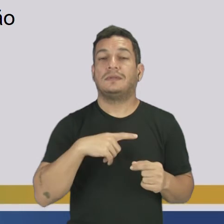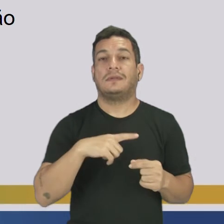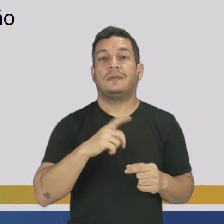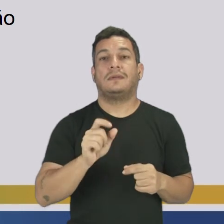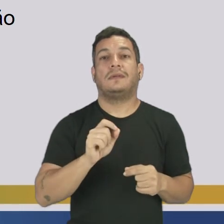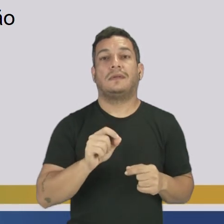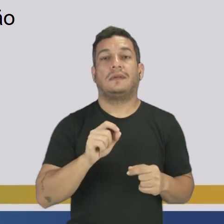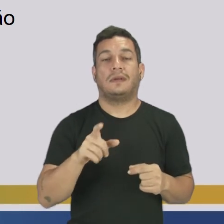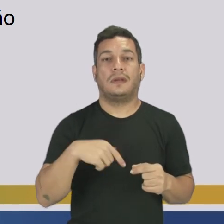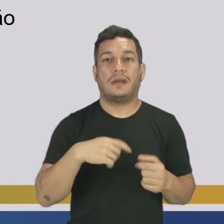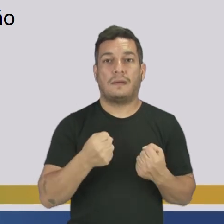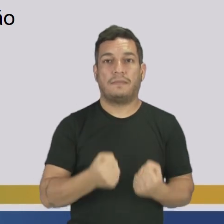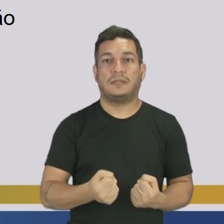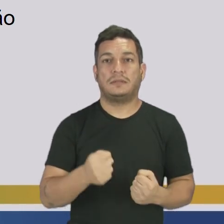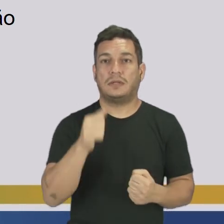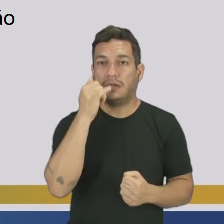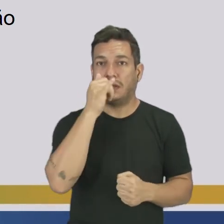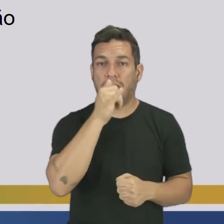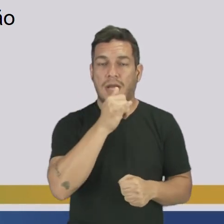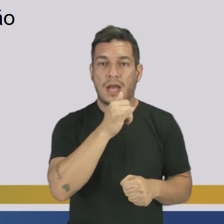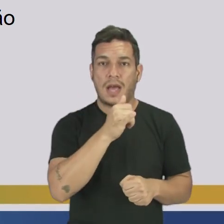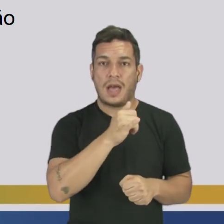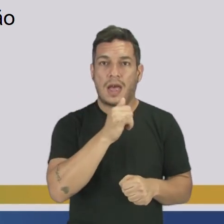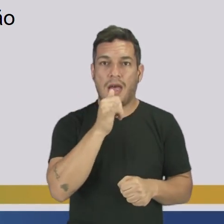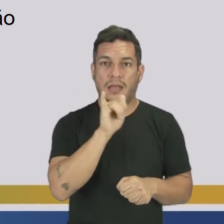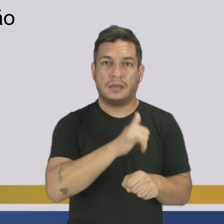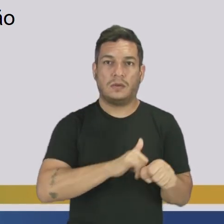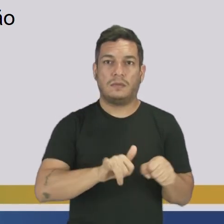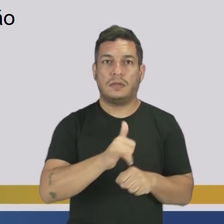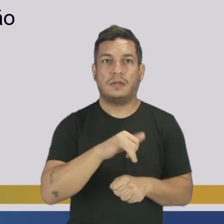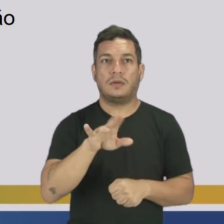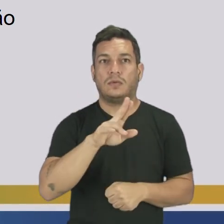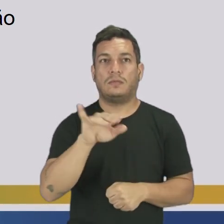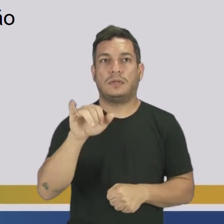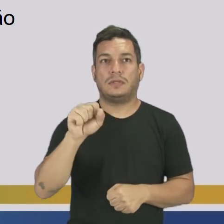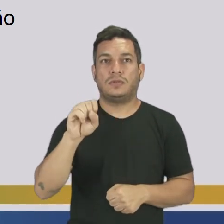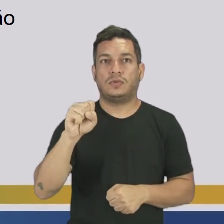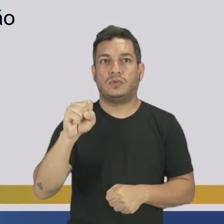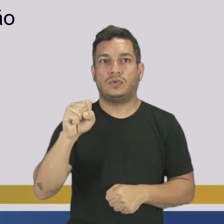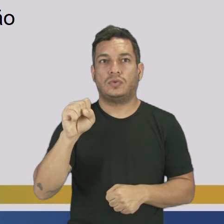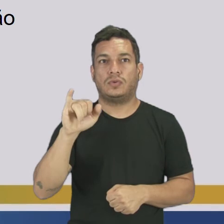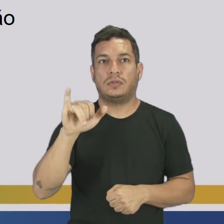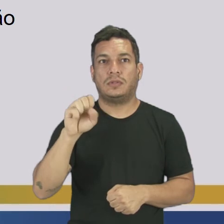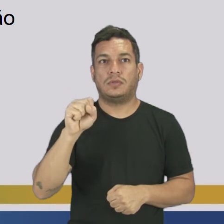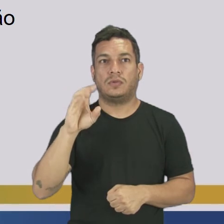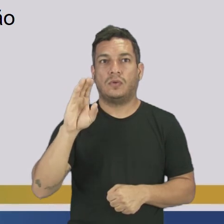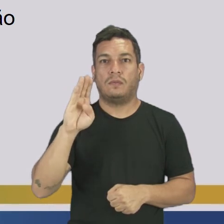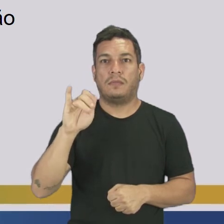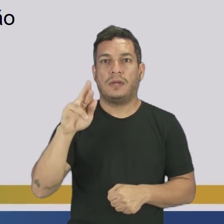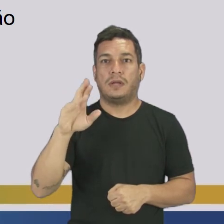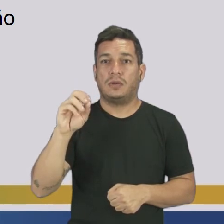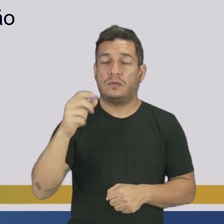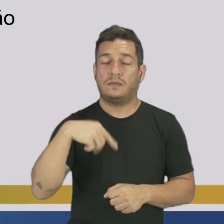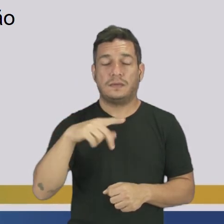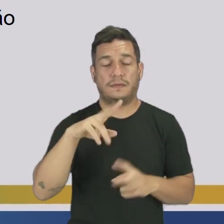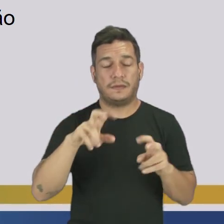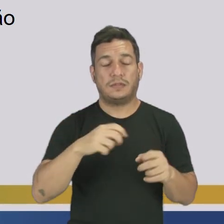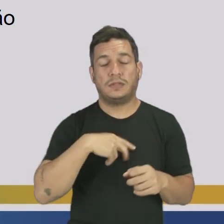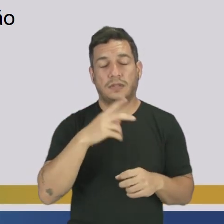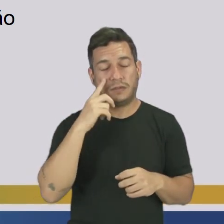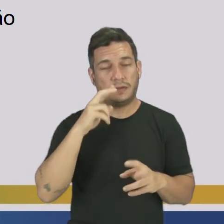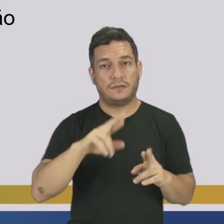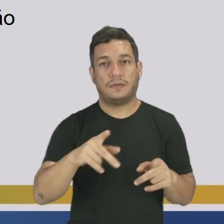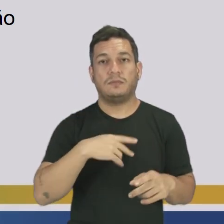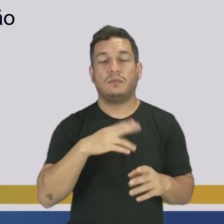tem a mesma massa atômica são chamados de isóbaros. Aí você observa que o elemento é diferente por causa do número atômico, mas